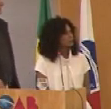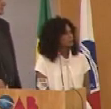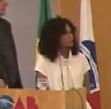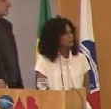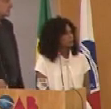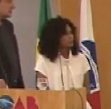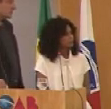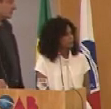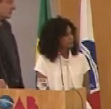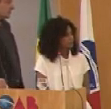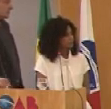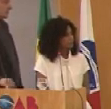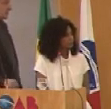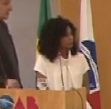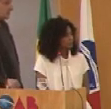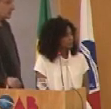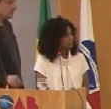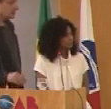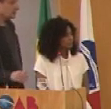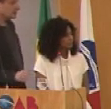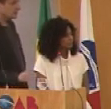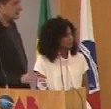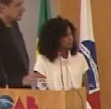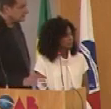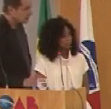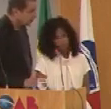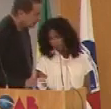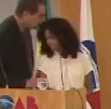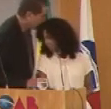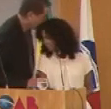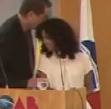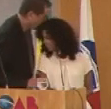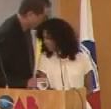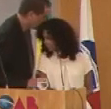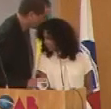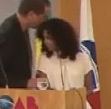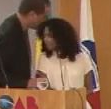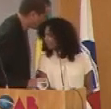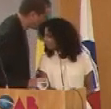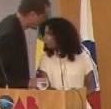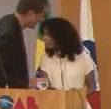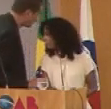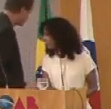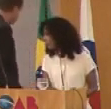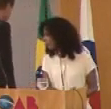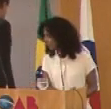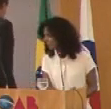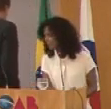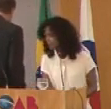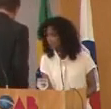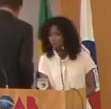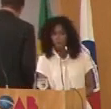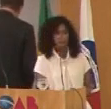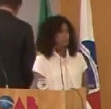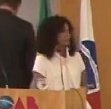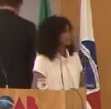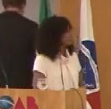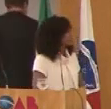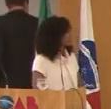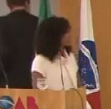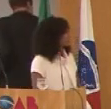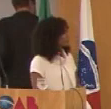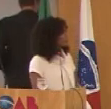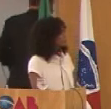culpados. Reafirmamos aqui que a denúncia é um importante instrumento de combate à impunidade,